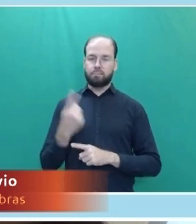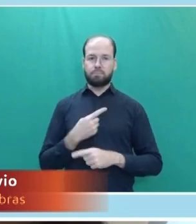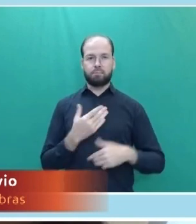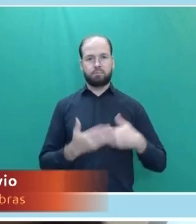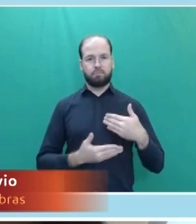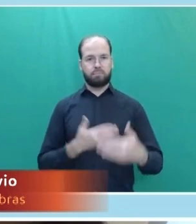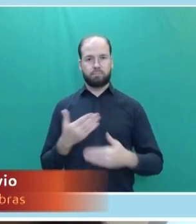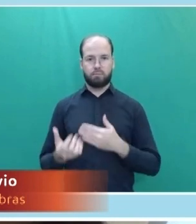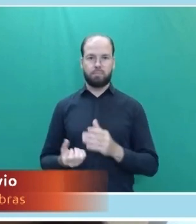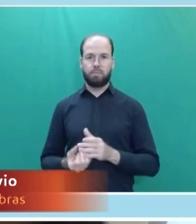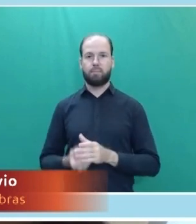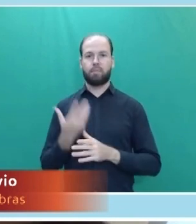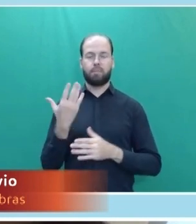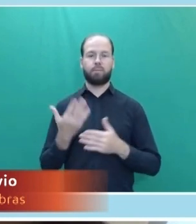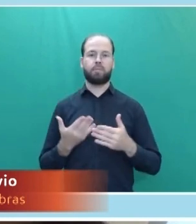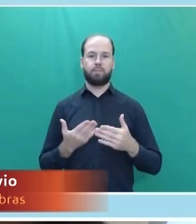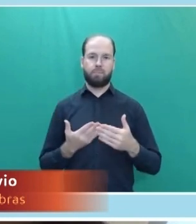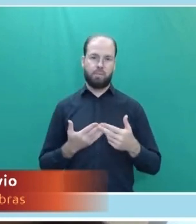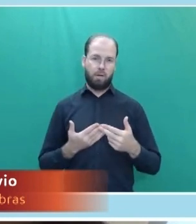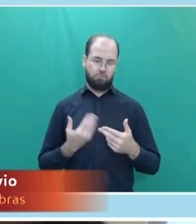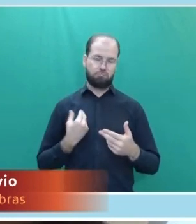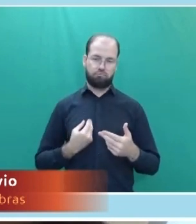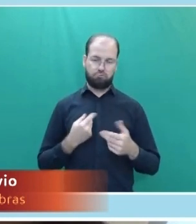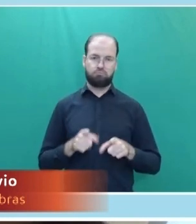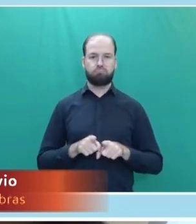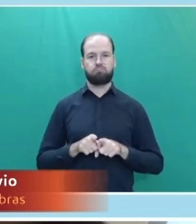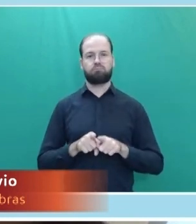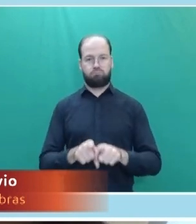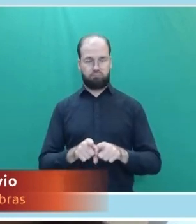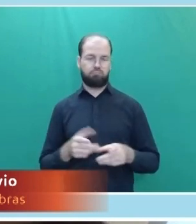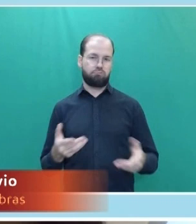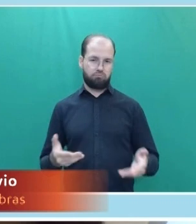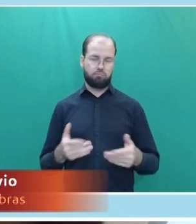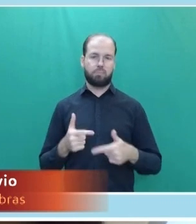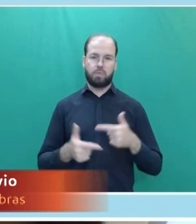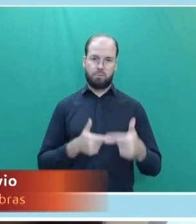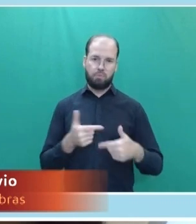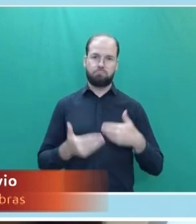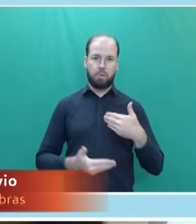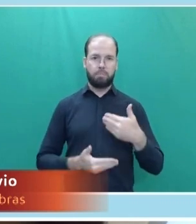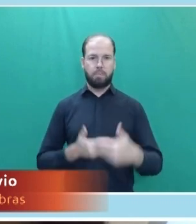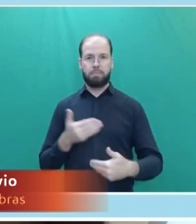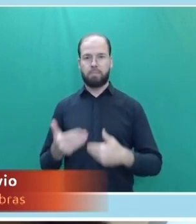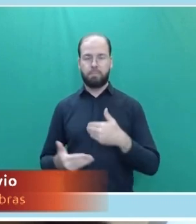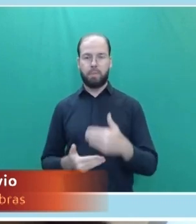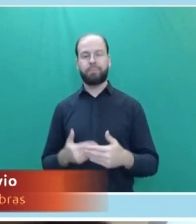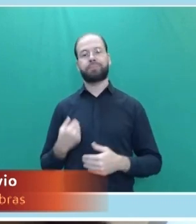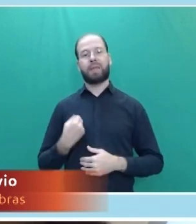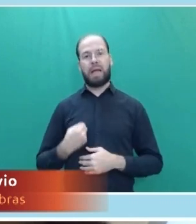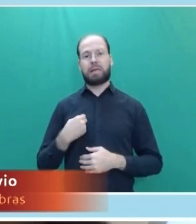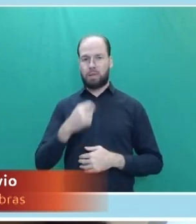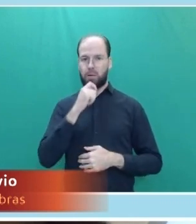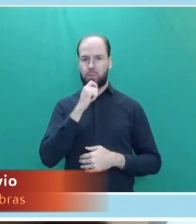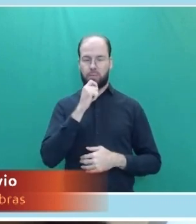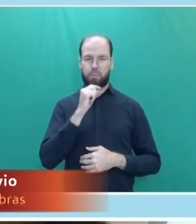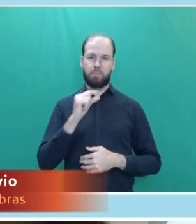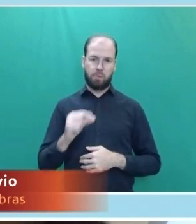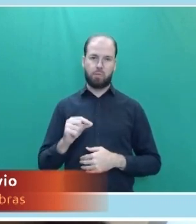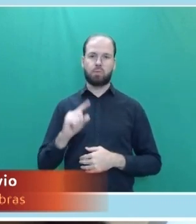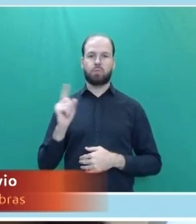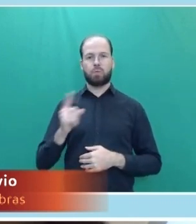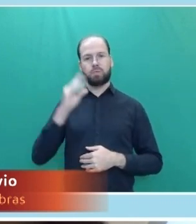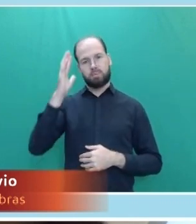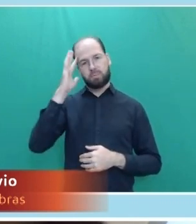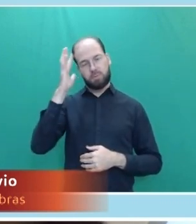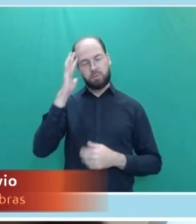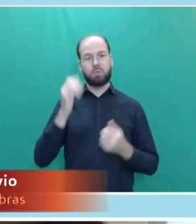essa linha tênue, assim, e que ainda é muito pouco, porque quando você pensa, sei lá, quantos